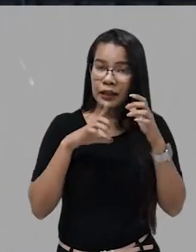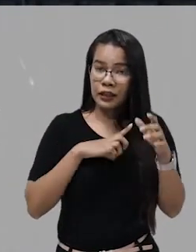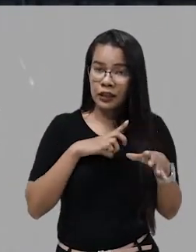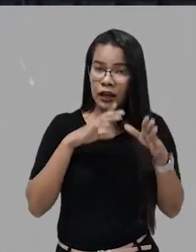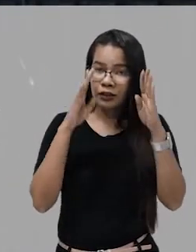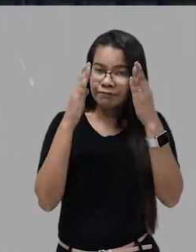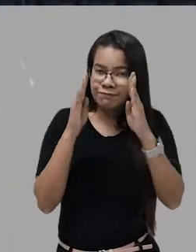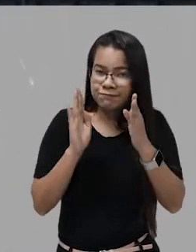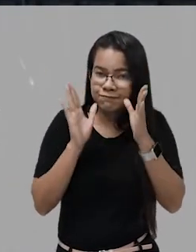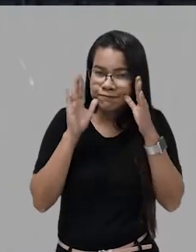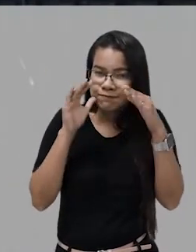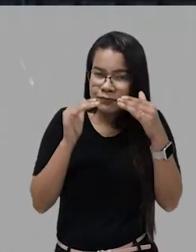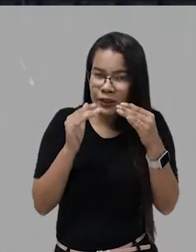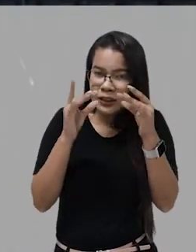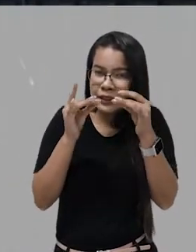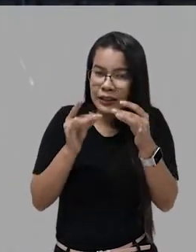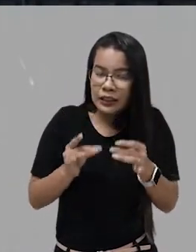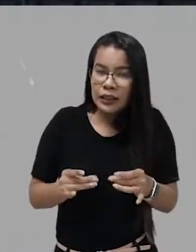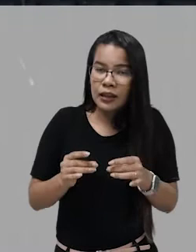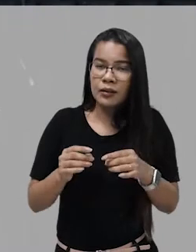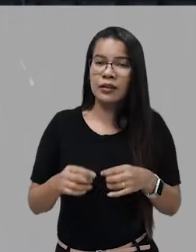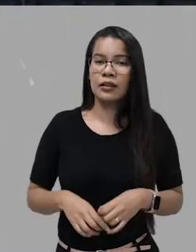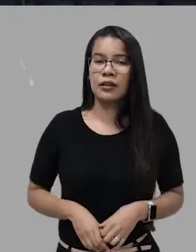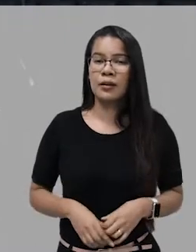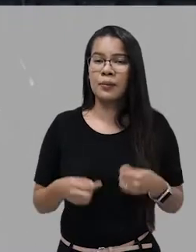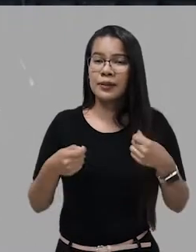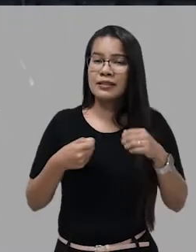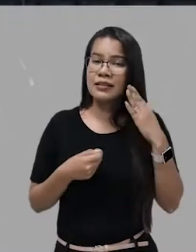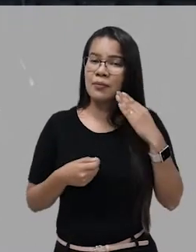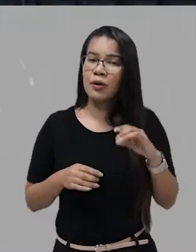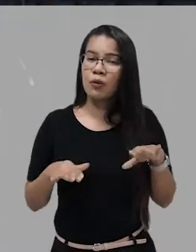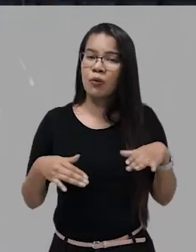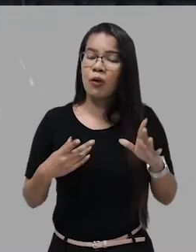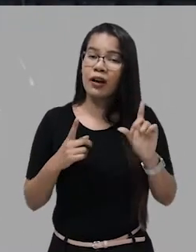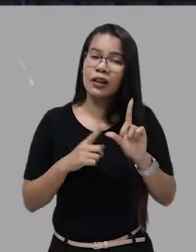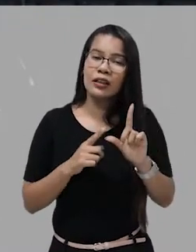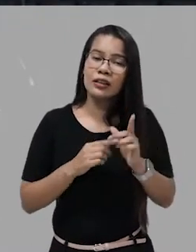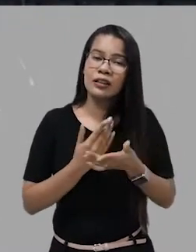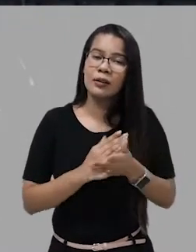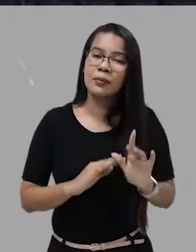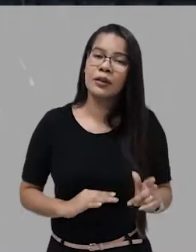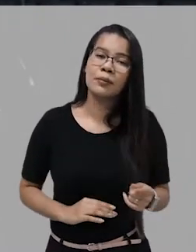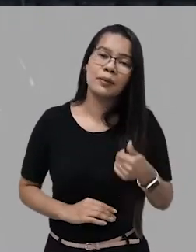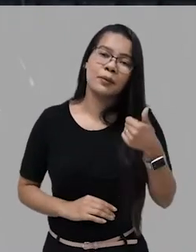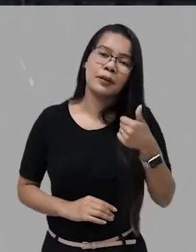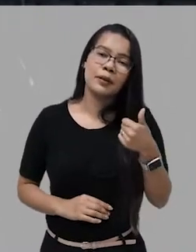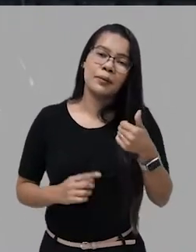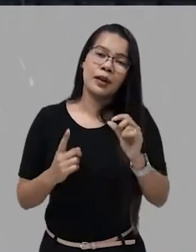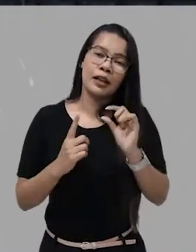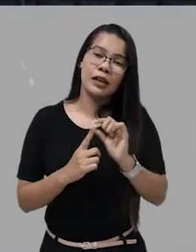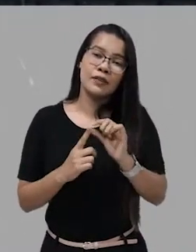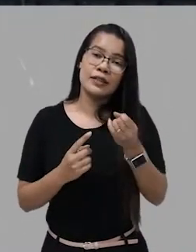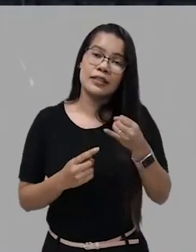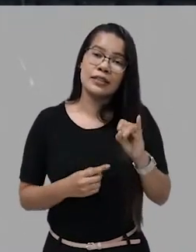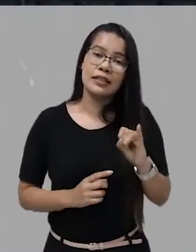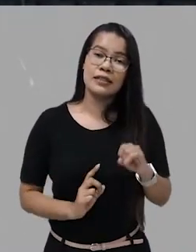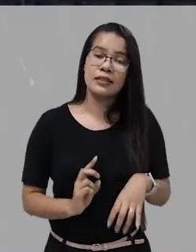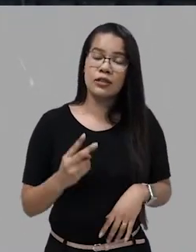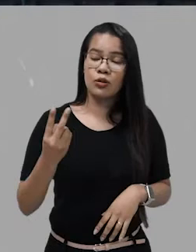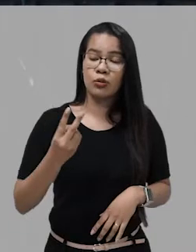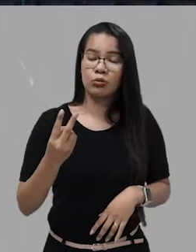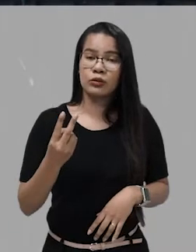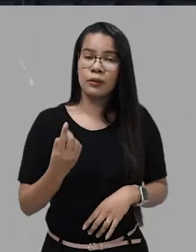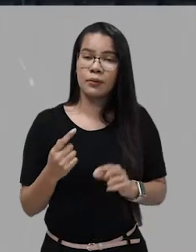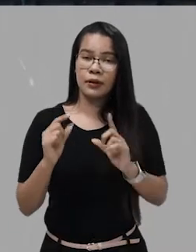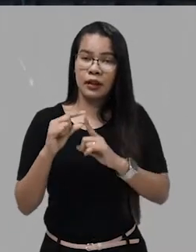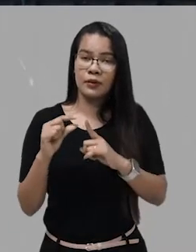qual letra termina a primeira palavra e se a segunda palavra começa com R ou com S. Caso a palavra comece com